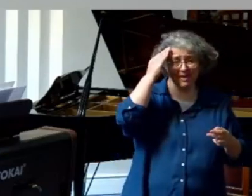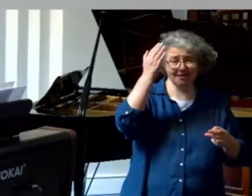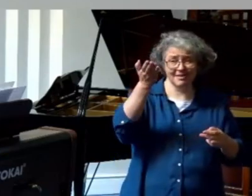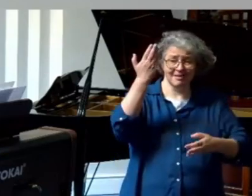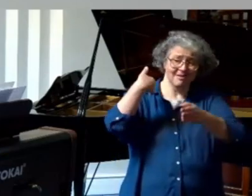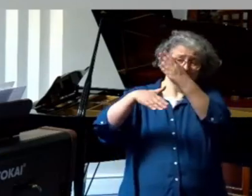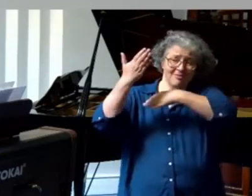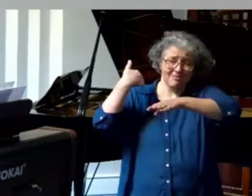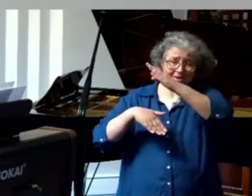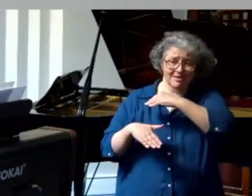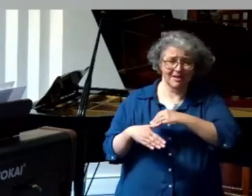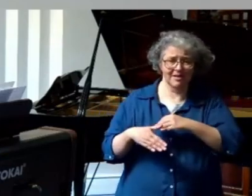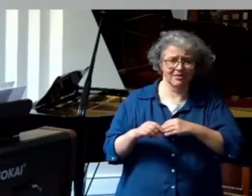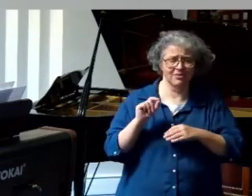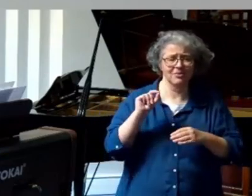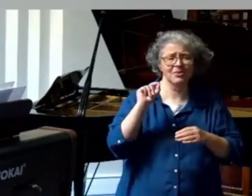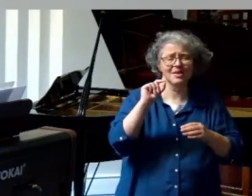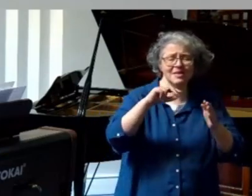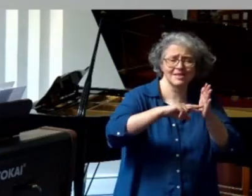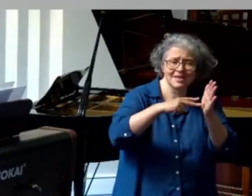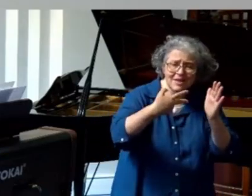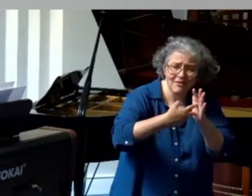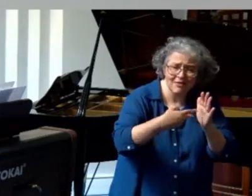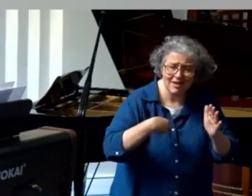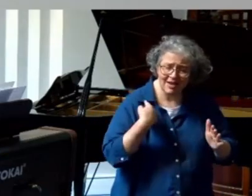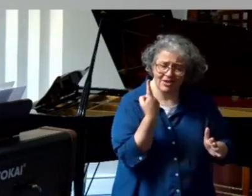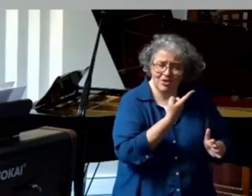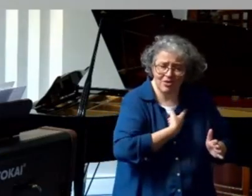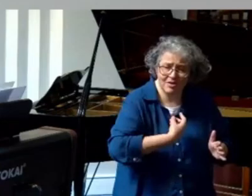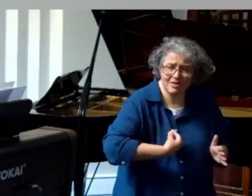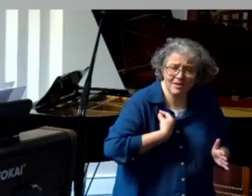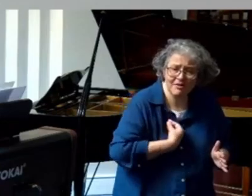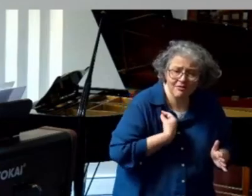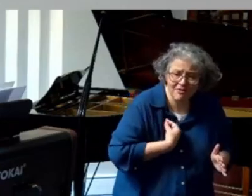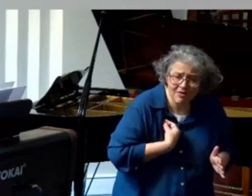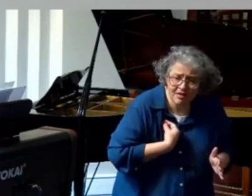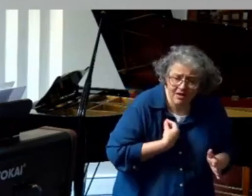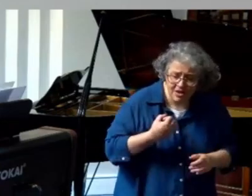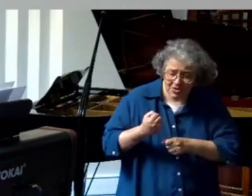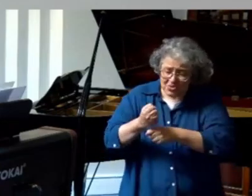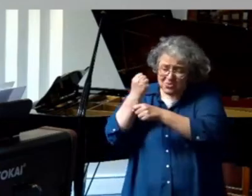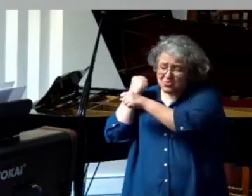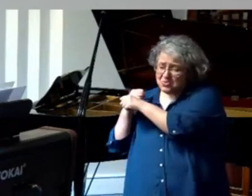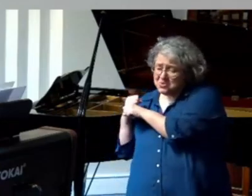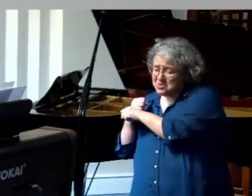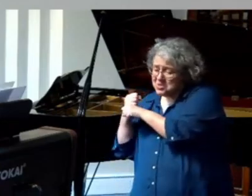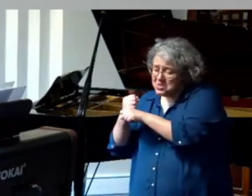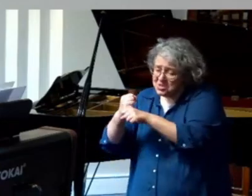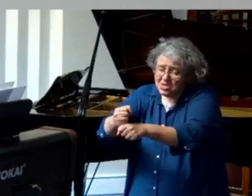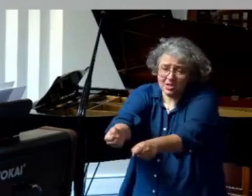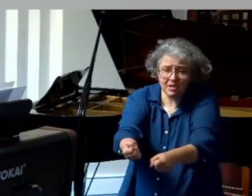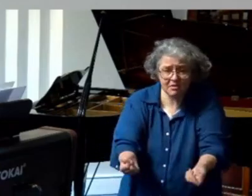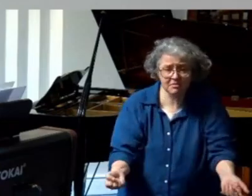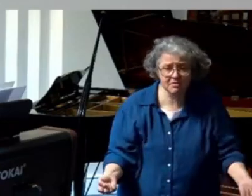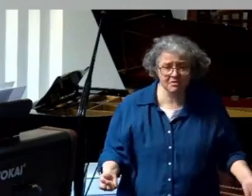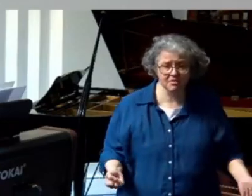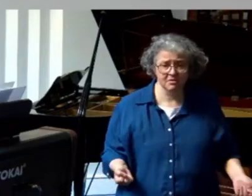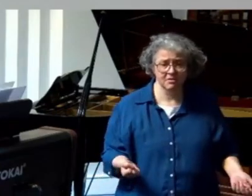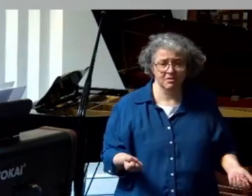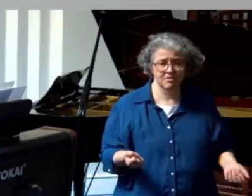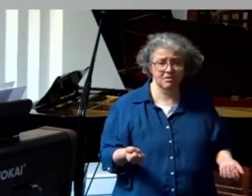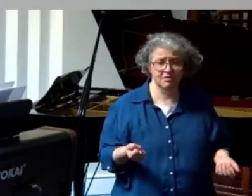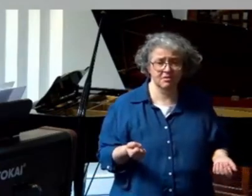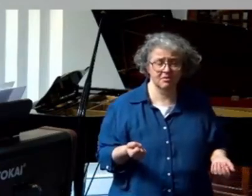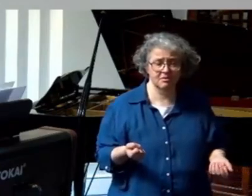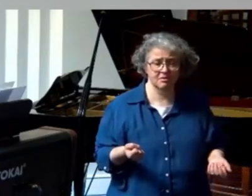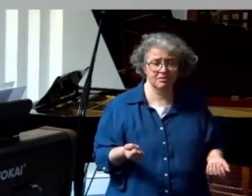encontrar o significado da nossa vida nos anos que se passaram. O que é que a gente faz? Então eu trago uma ou